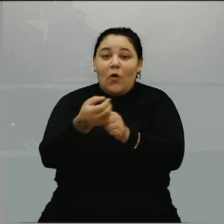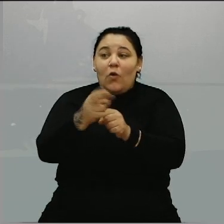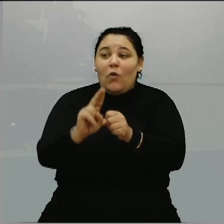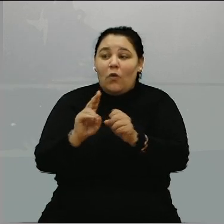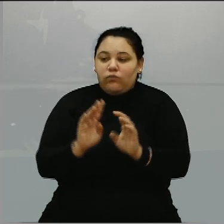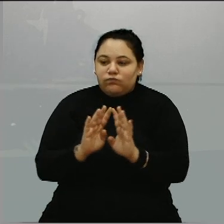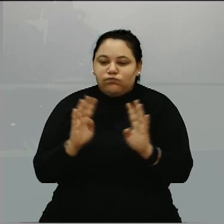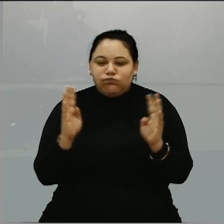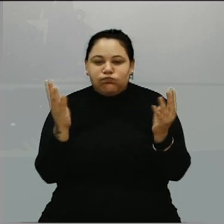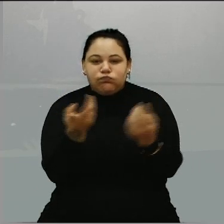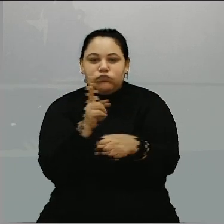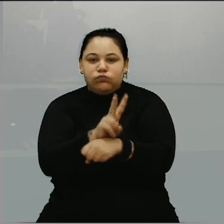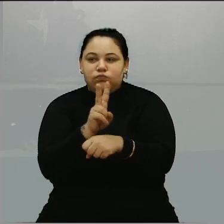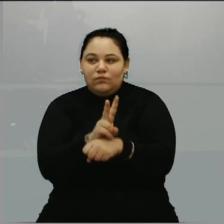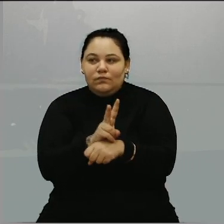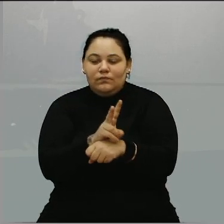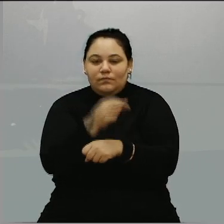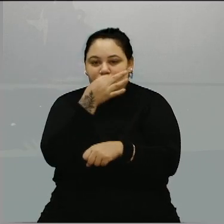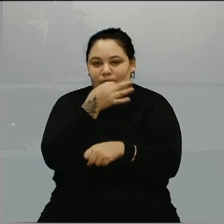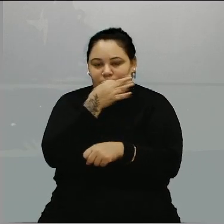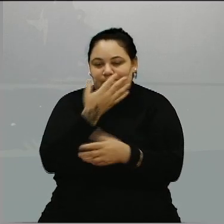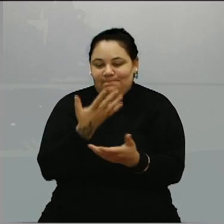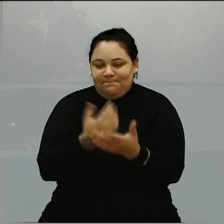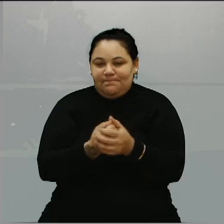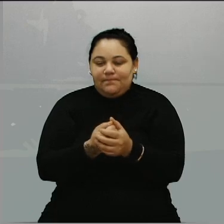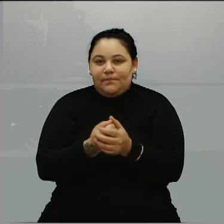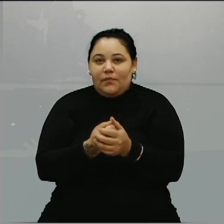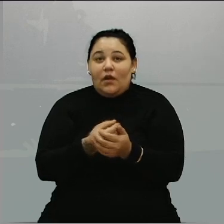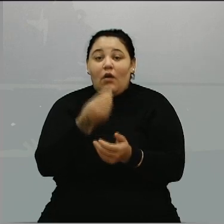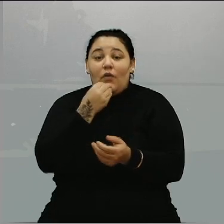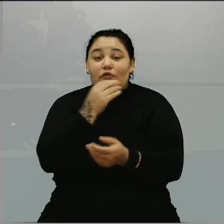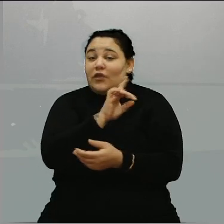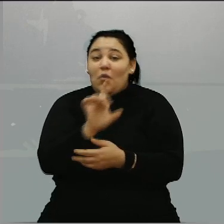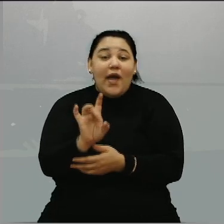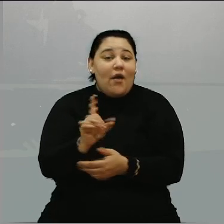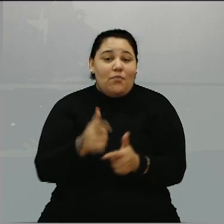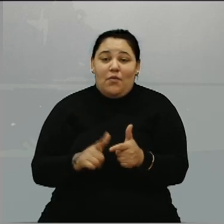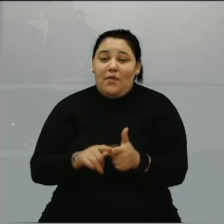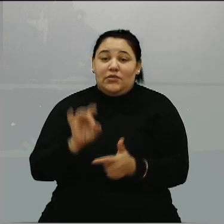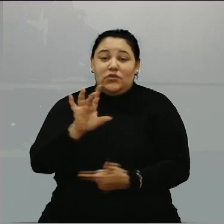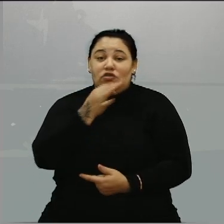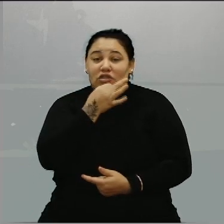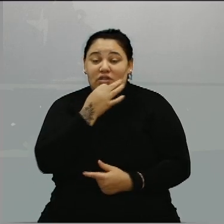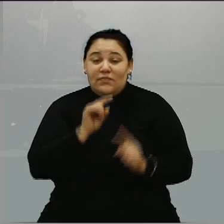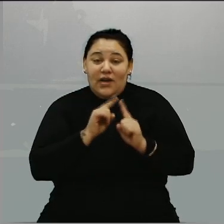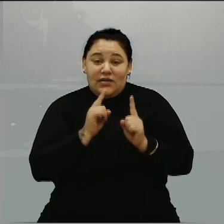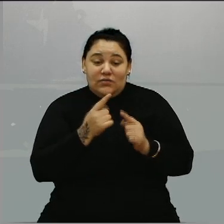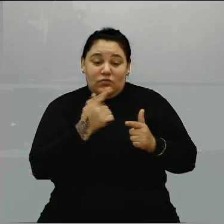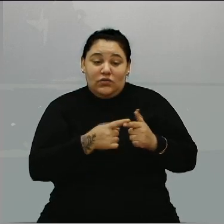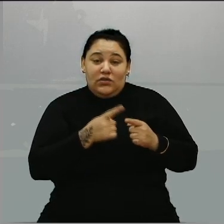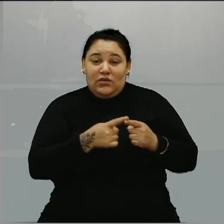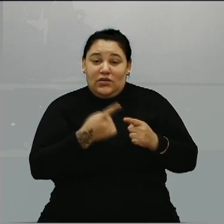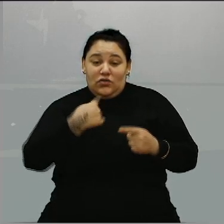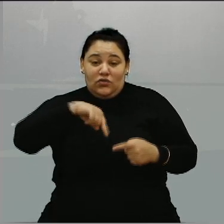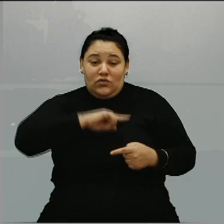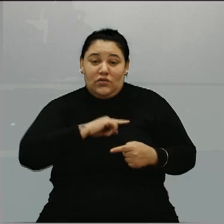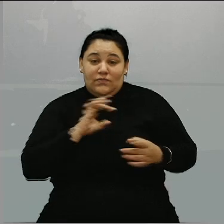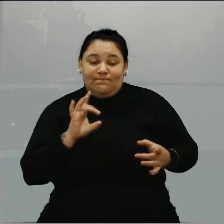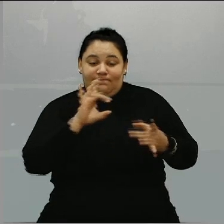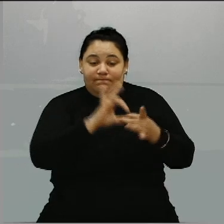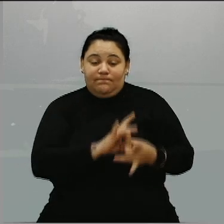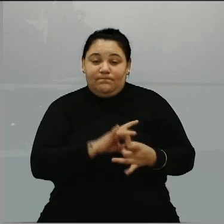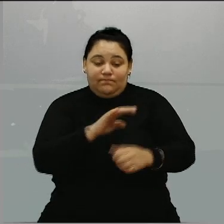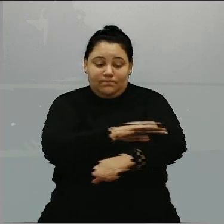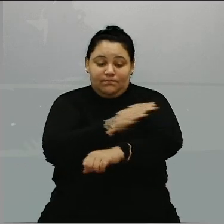como Caxias do Sul. Evidentemente que esse não é um problema só de Caxias, mas porque nós estamos interligados aqui na questão da Serra,